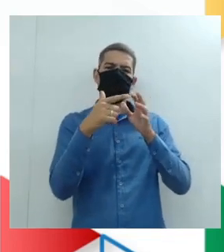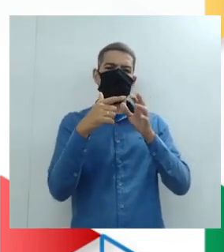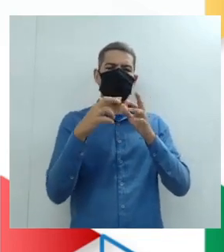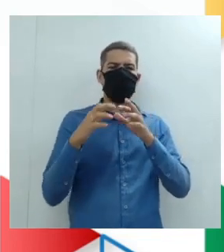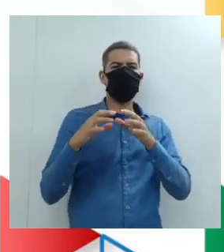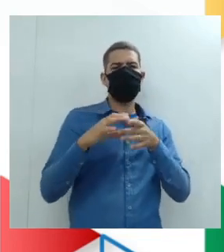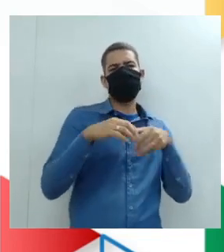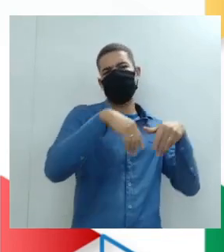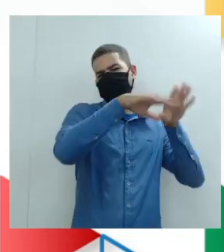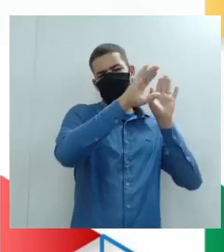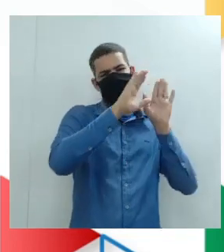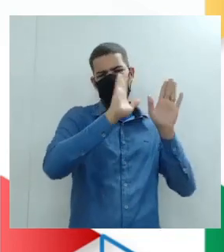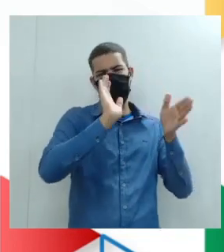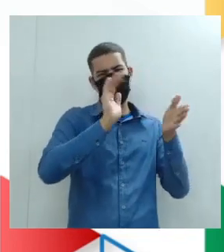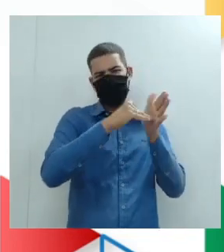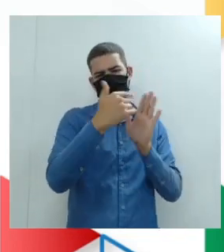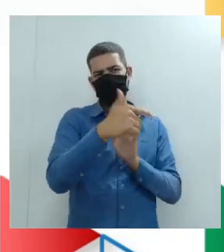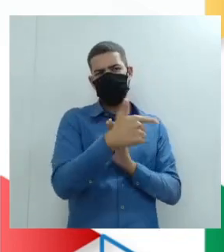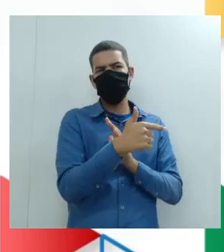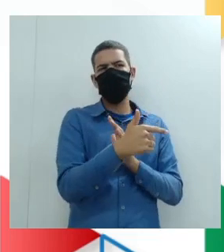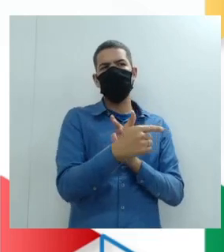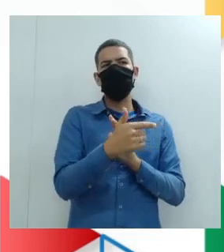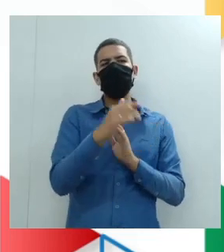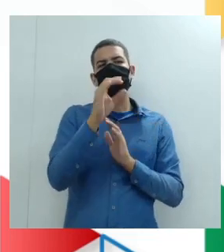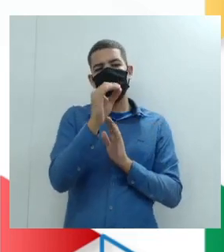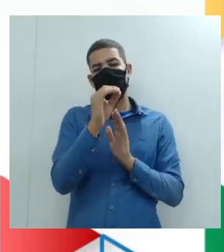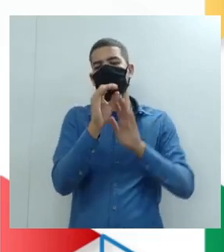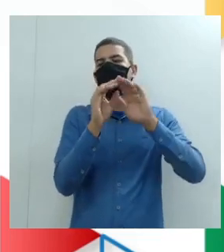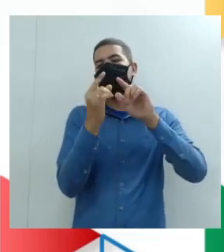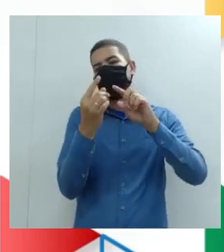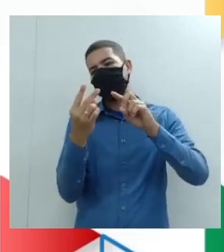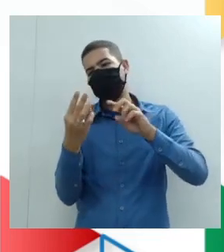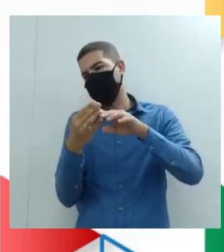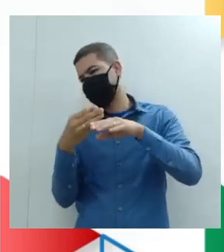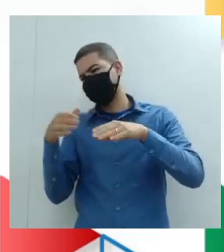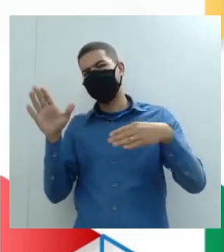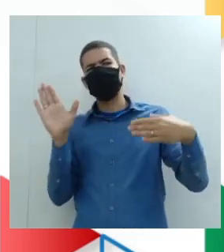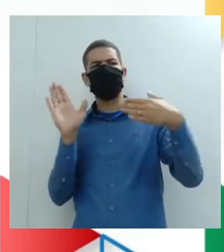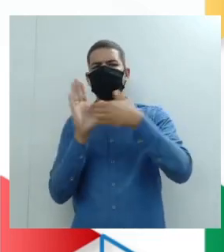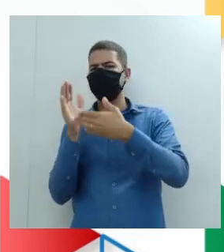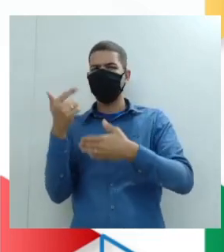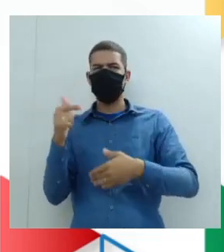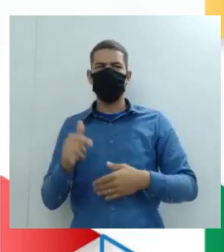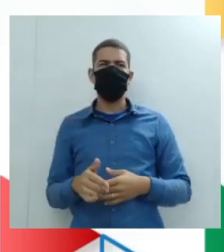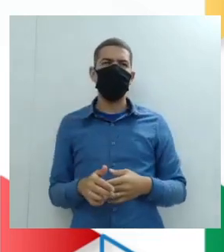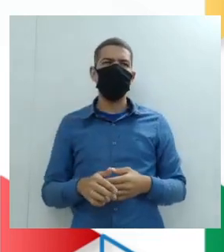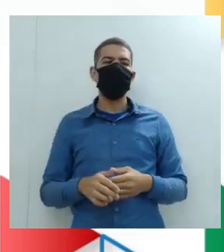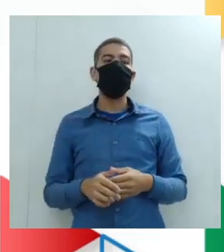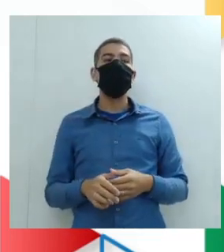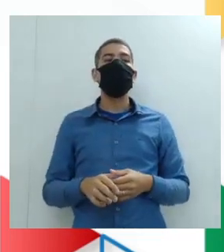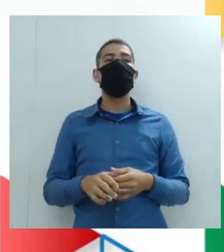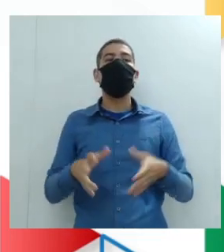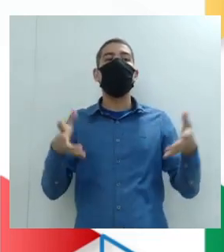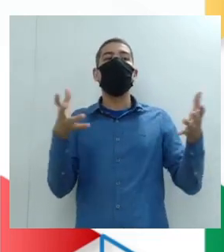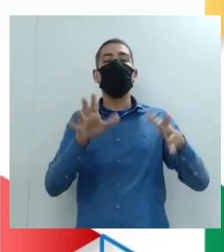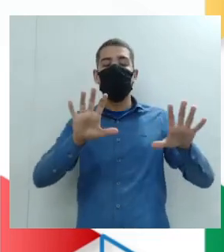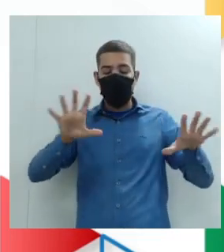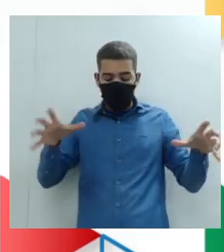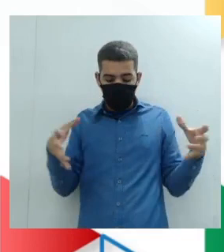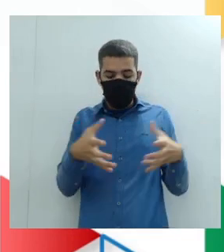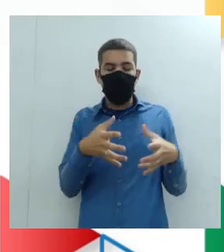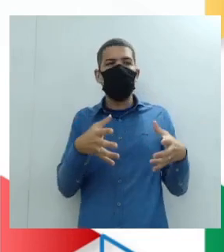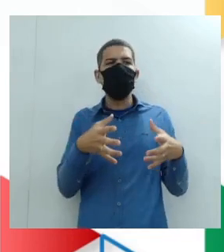divisor dessa régua. 1, 2, infinito, ok? Agora tem o conjunto dos